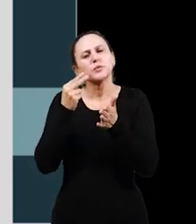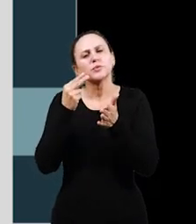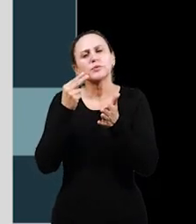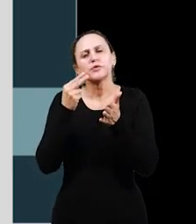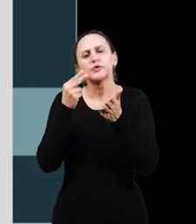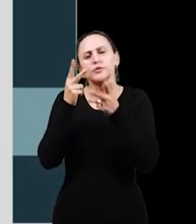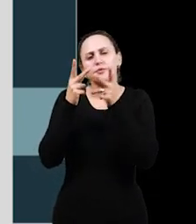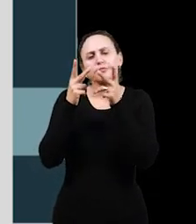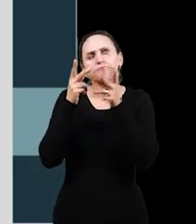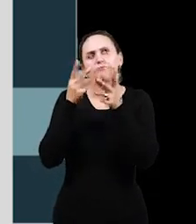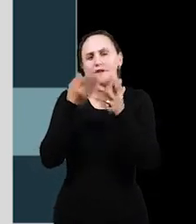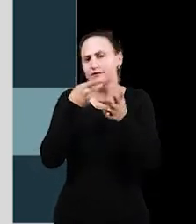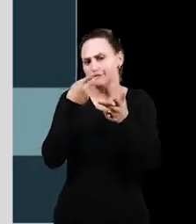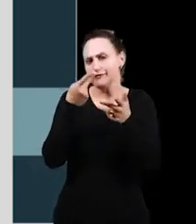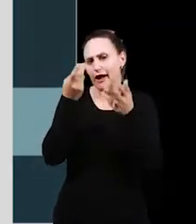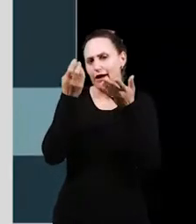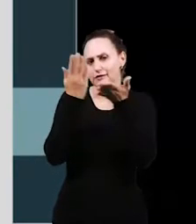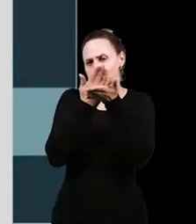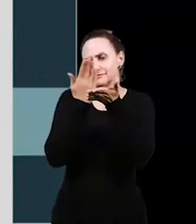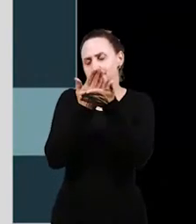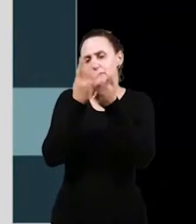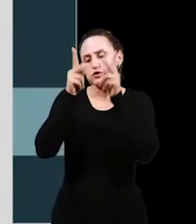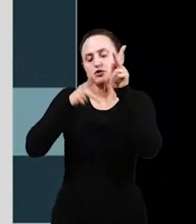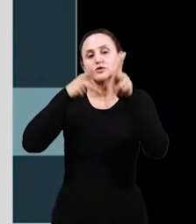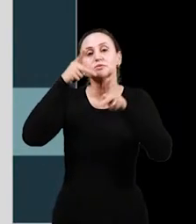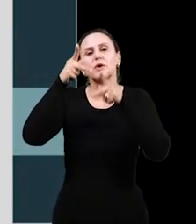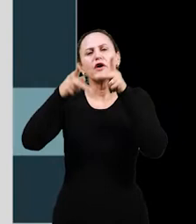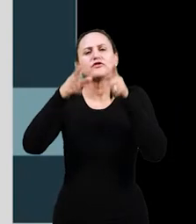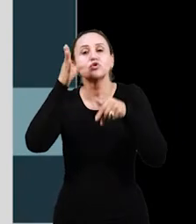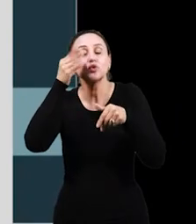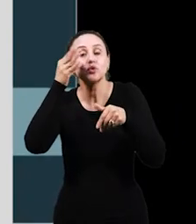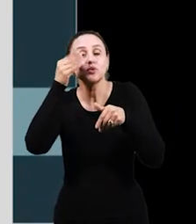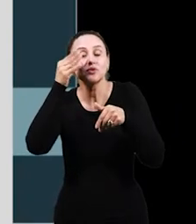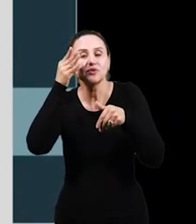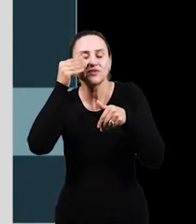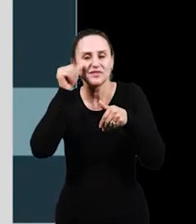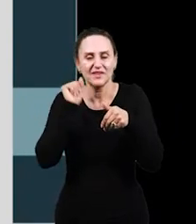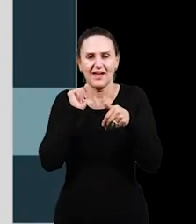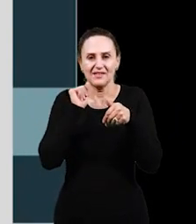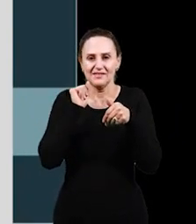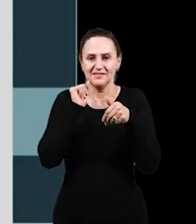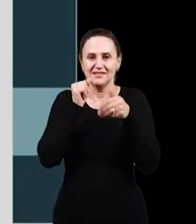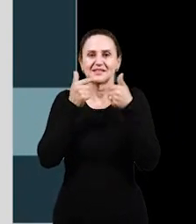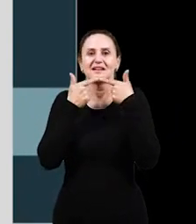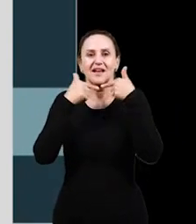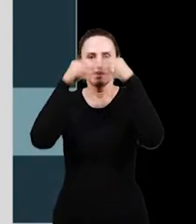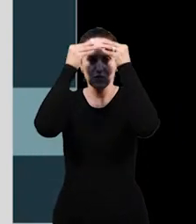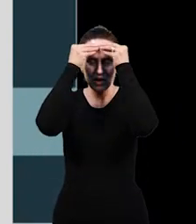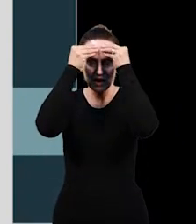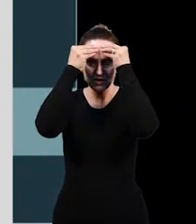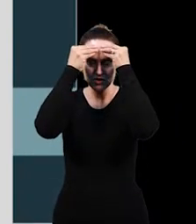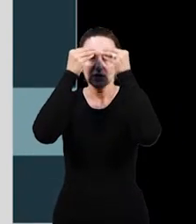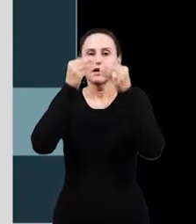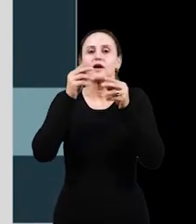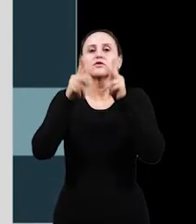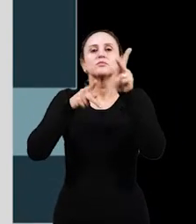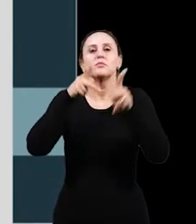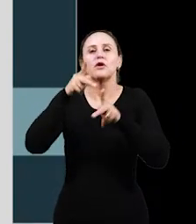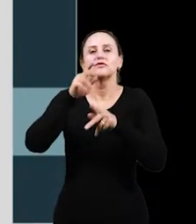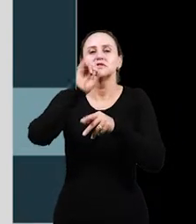os primeiros povos que tiveram a curiosidade sobre a linguagem foram os hindus já no século 4 antes de Cristo